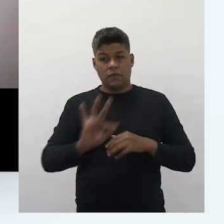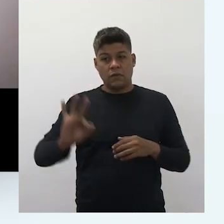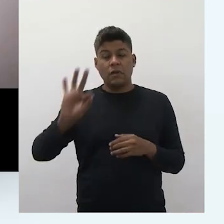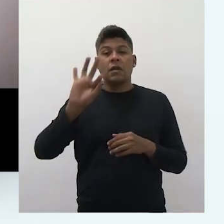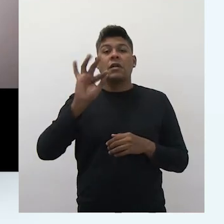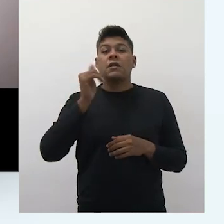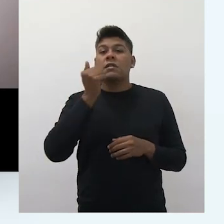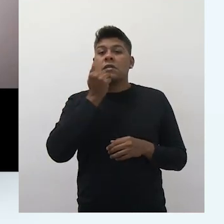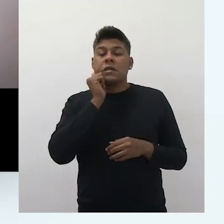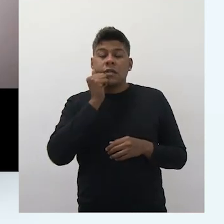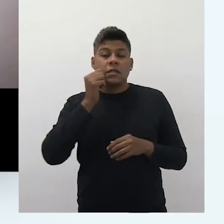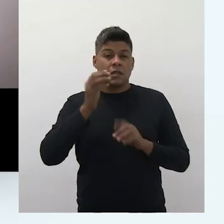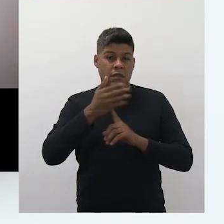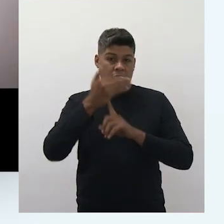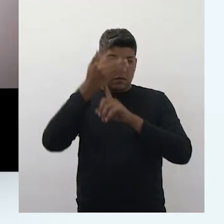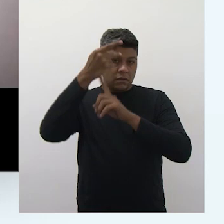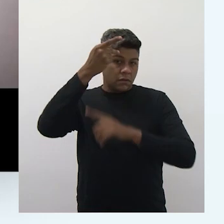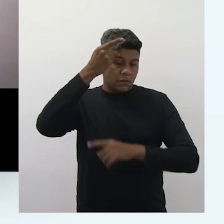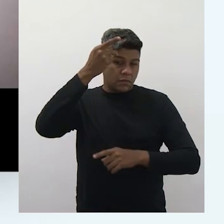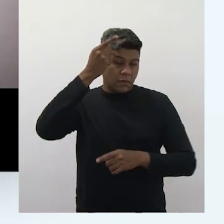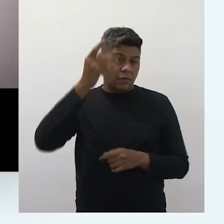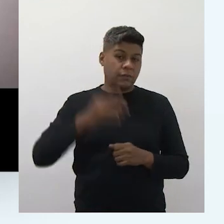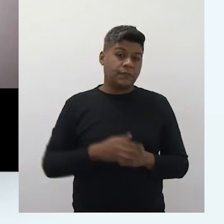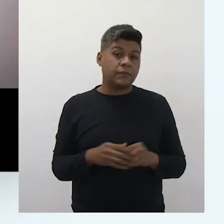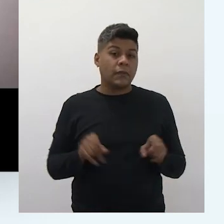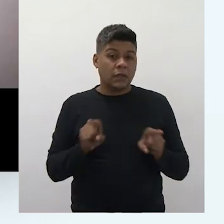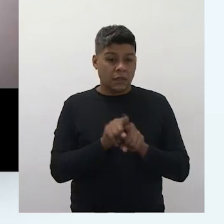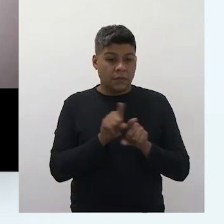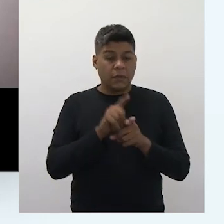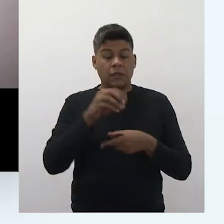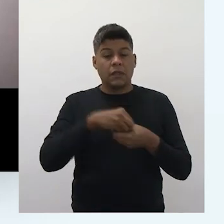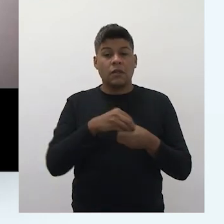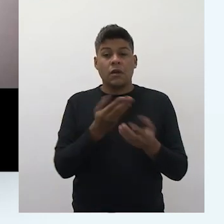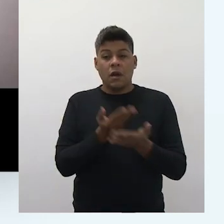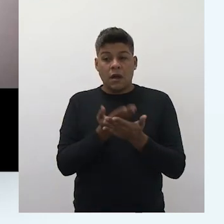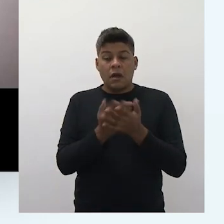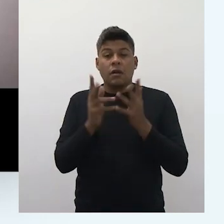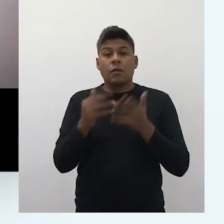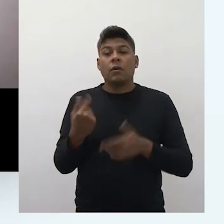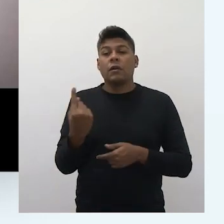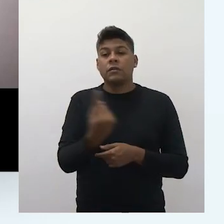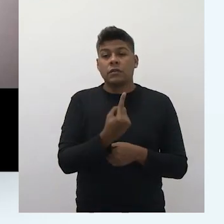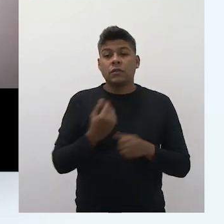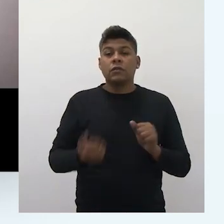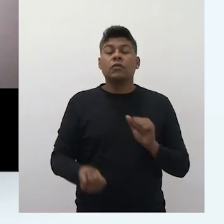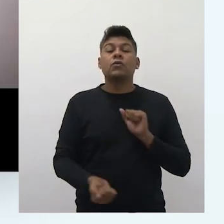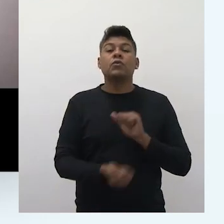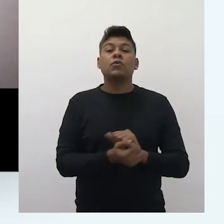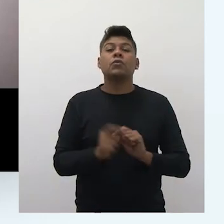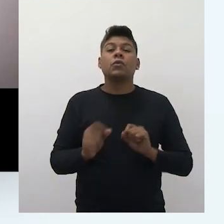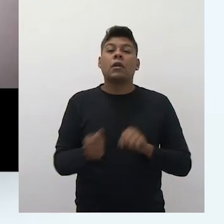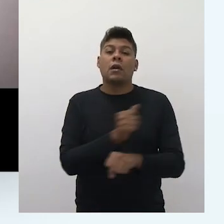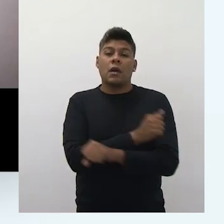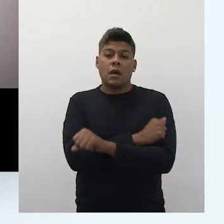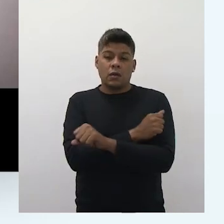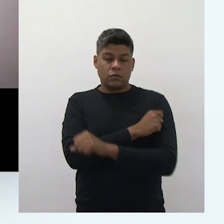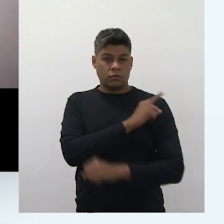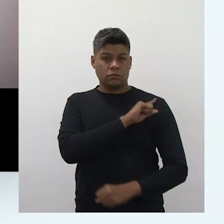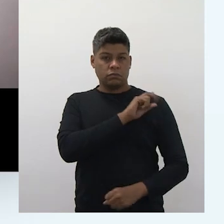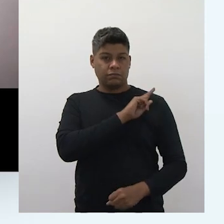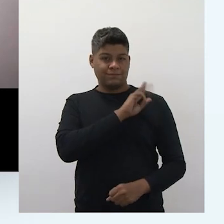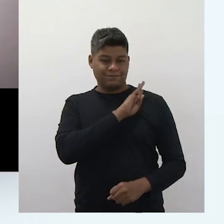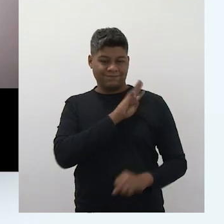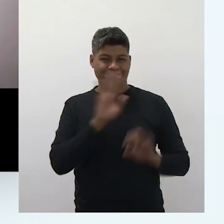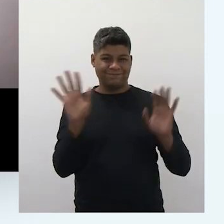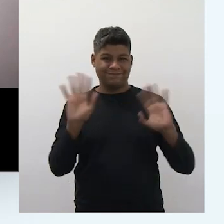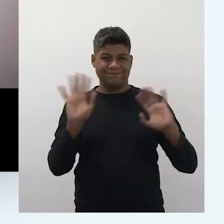e Tecnologia de São Paulo, né? Mas também está em sala de aula como a gente, né, junto com os estudantes do ensino médio.